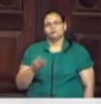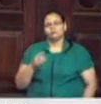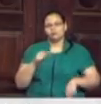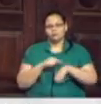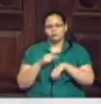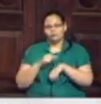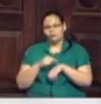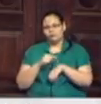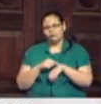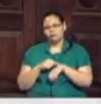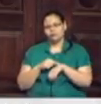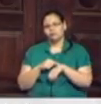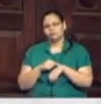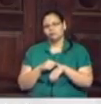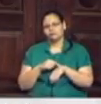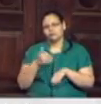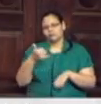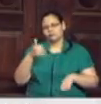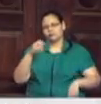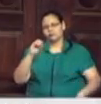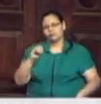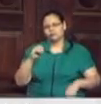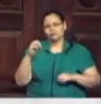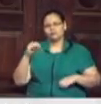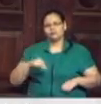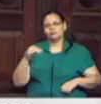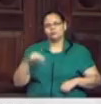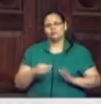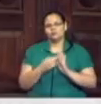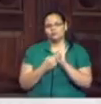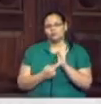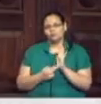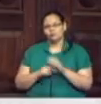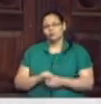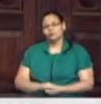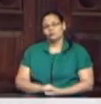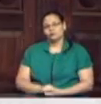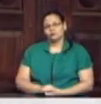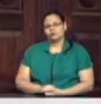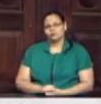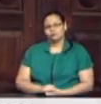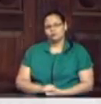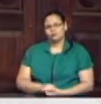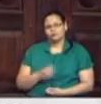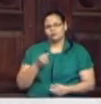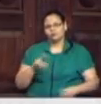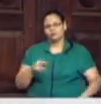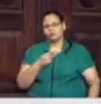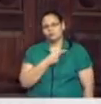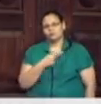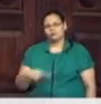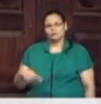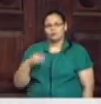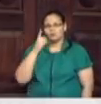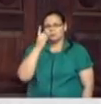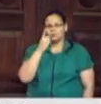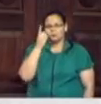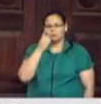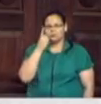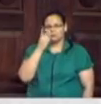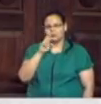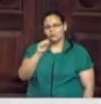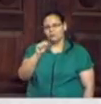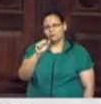tempo regimental de 10 minutos. Senhor presidente, deputado Dr. Sadi